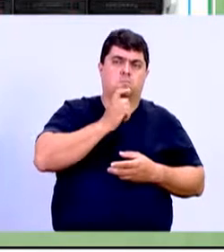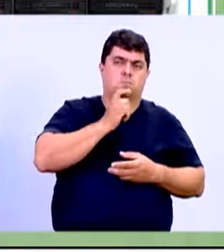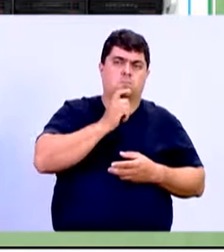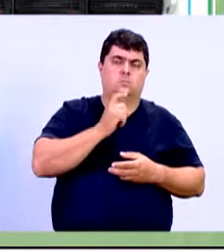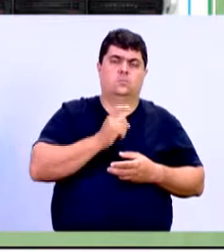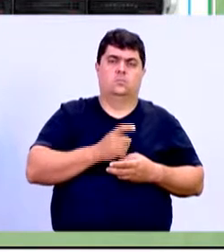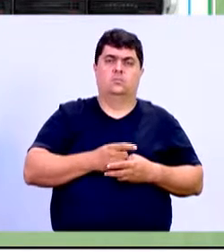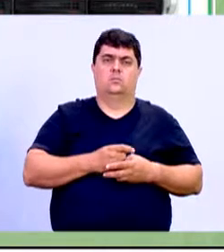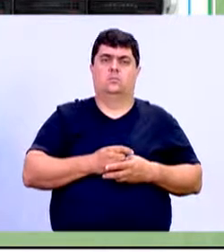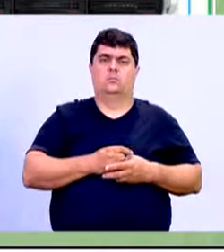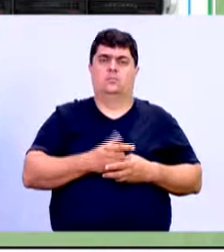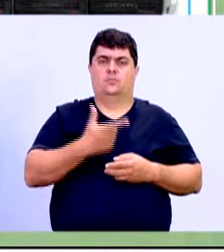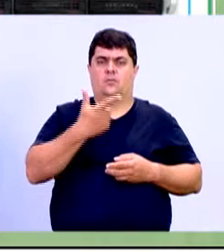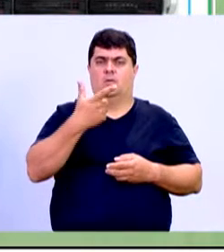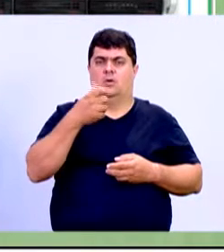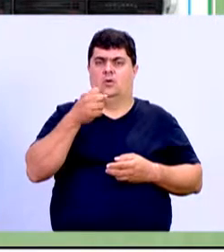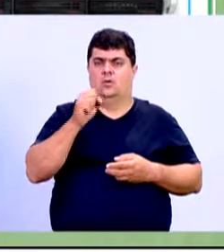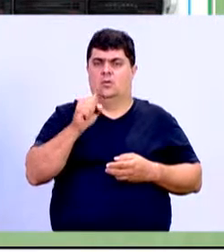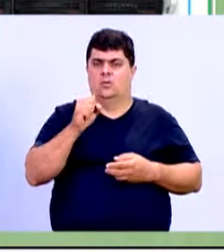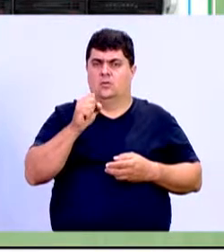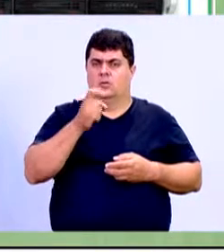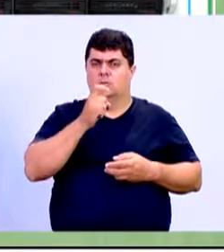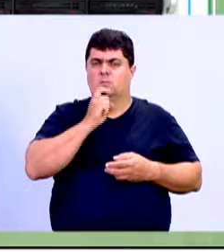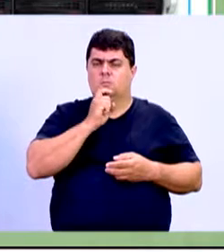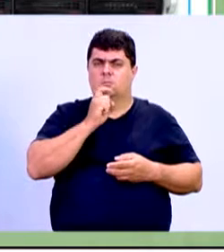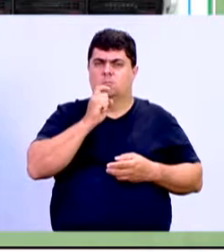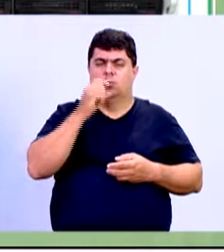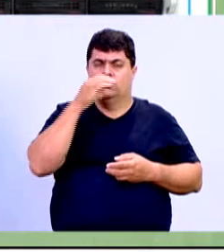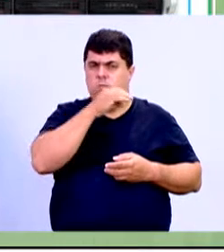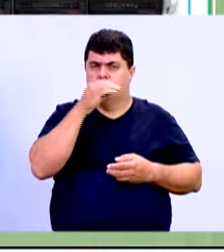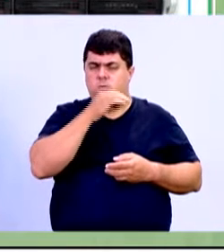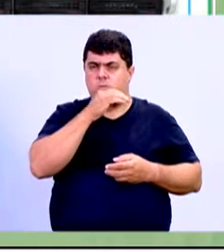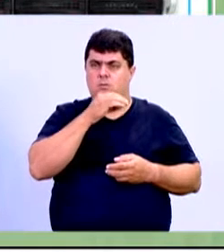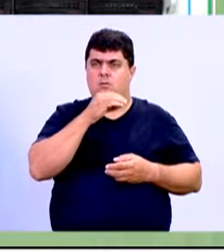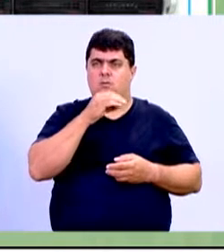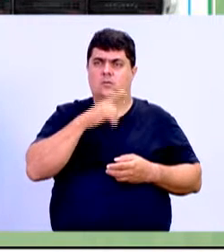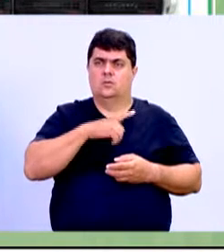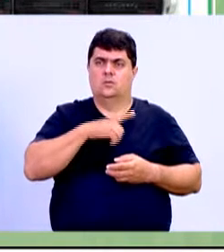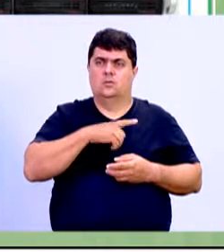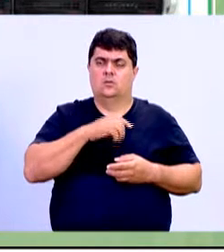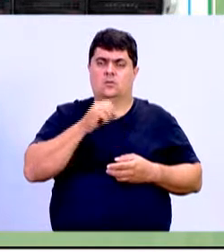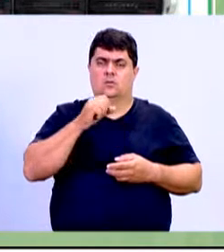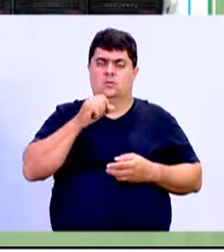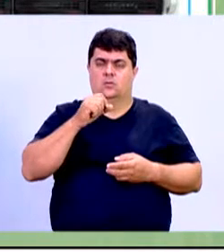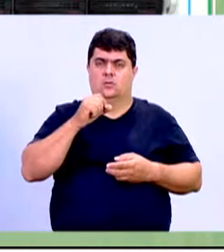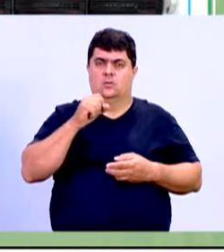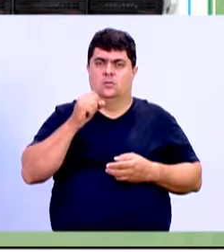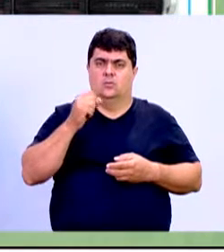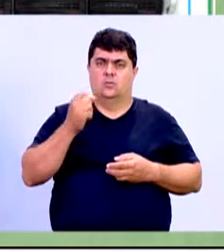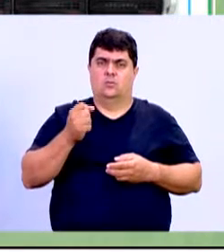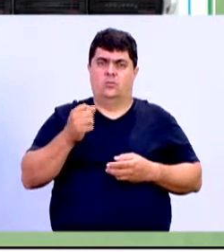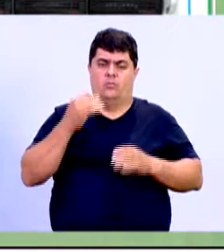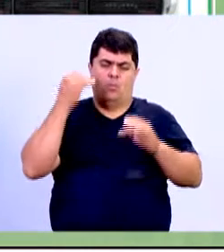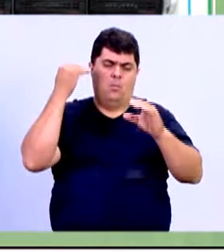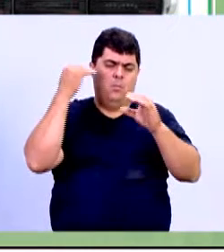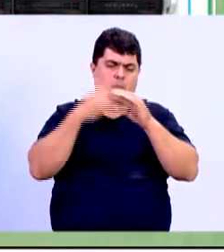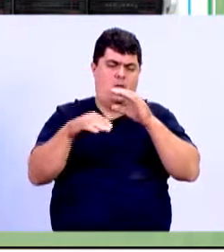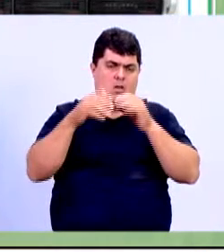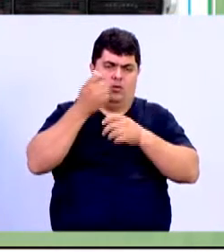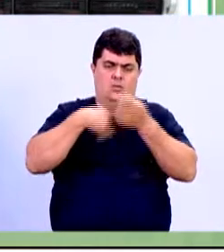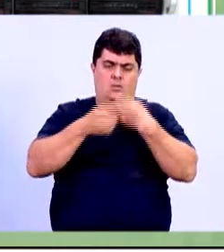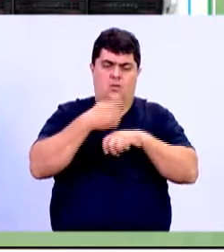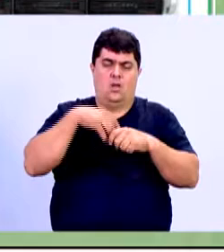ela passa de 28 graus centígrados, tá? Dispara automaticamente um e-mail para a administração,